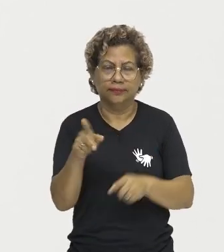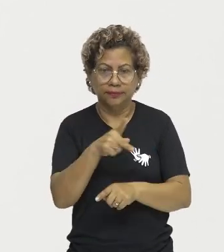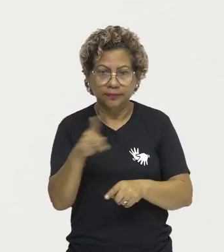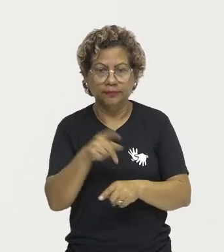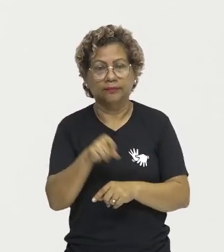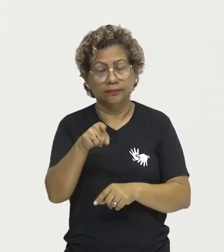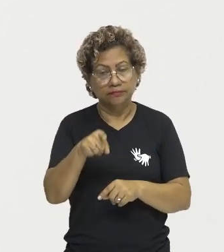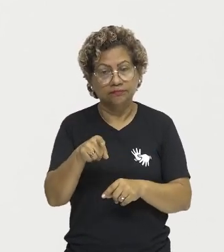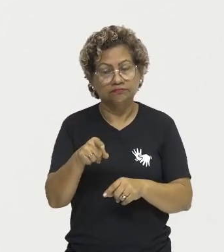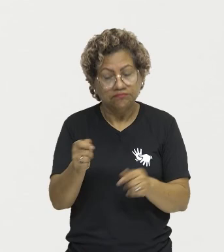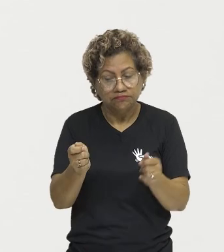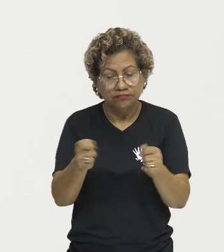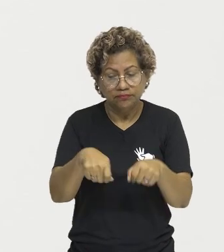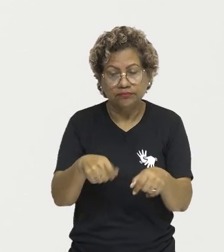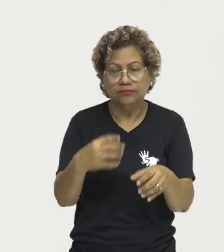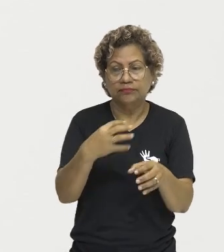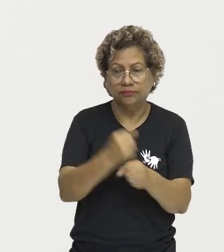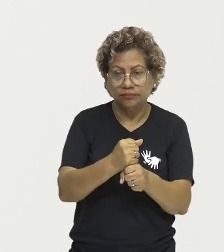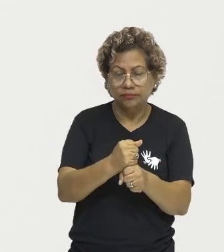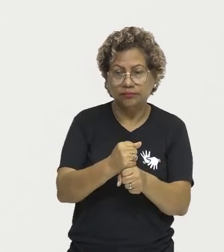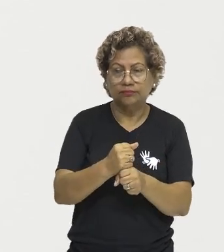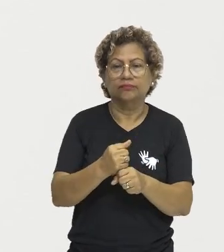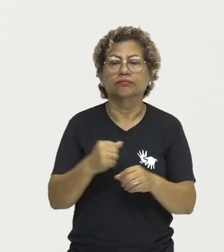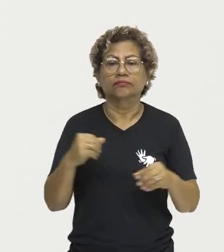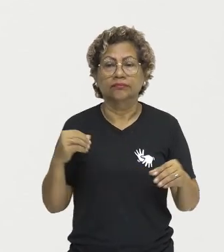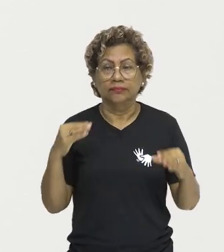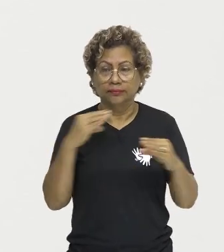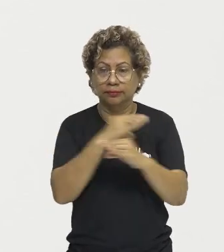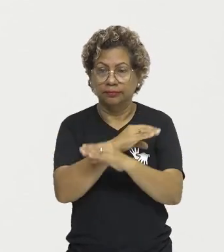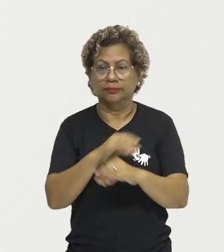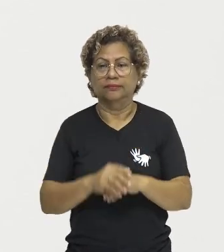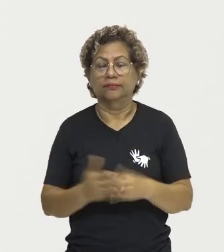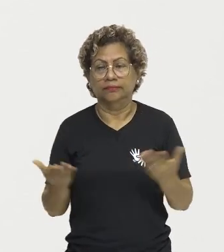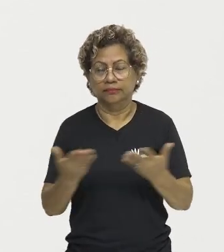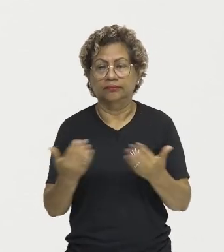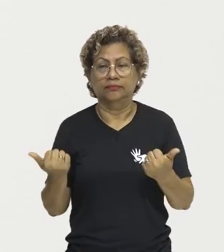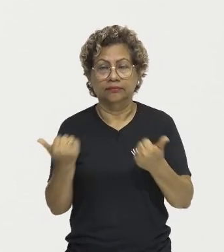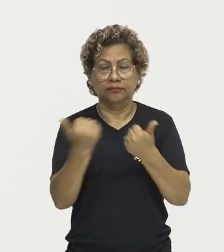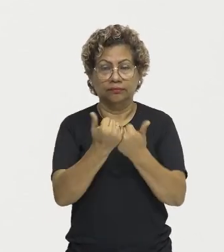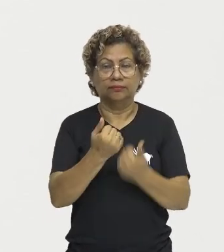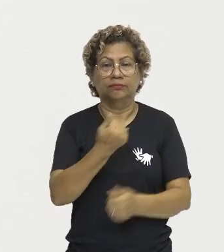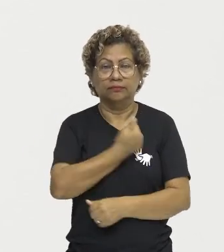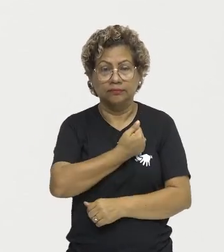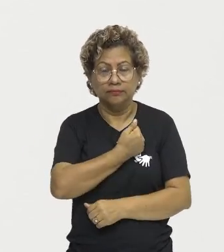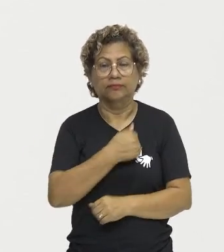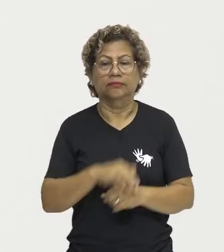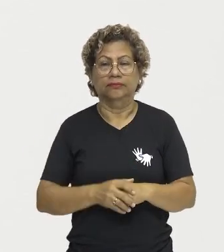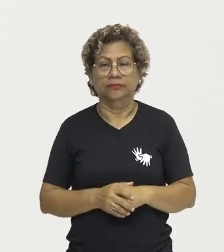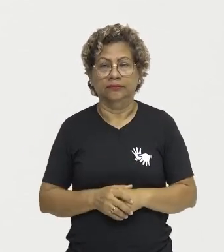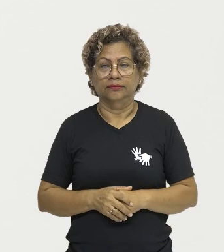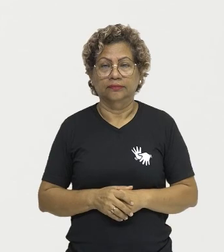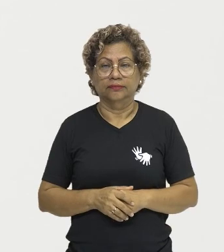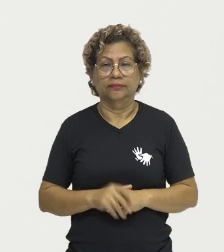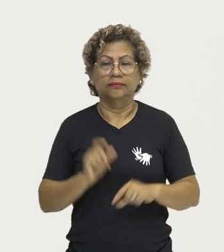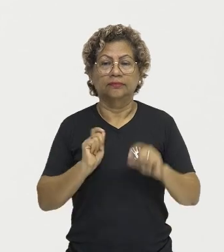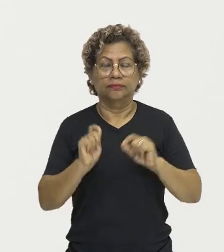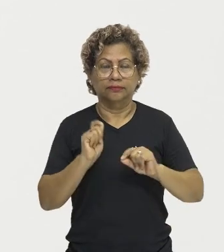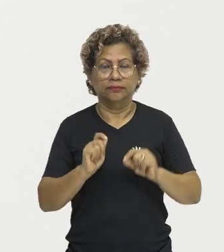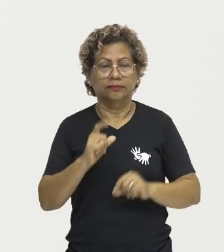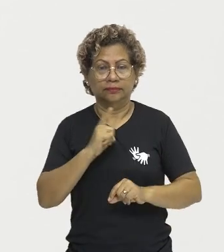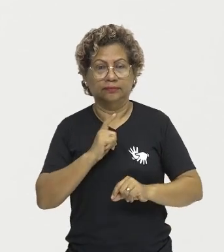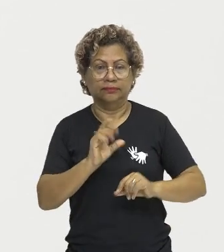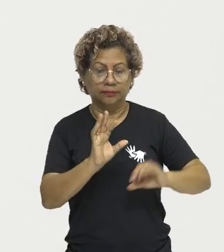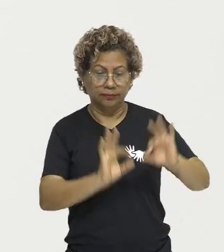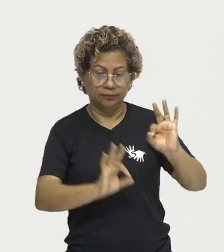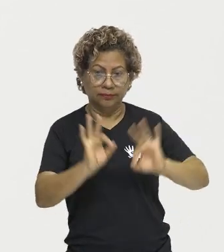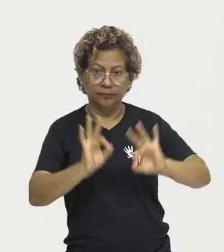calcular a capacidade térmica. Substituindo os valores, aplicando a distributiva, nós teremos